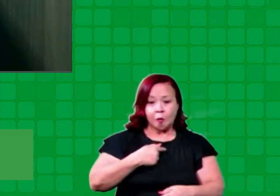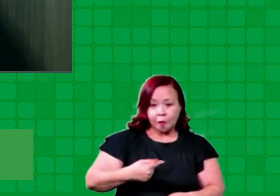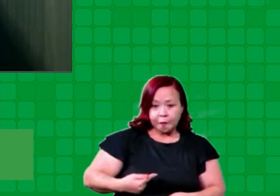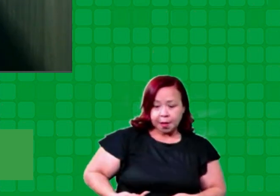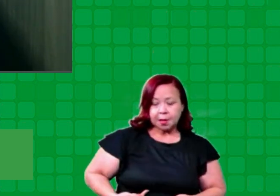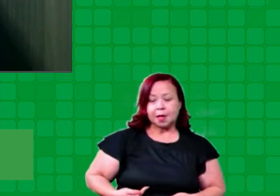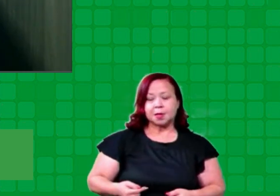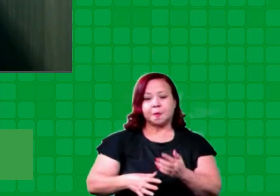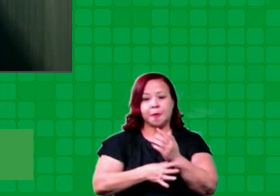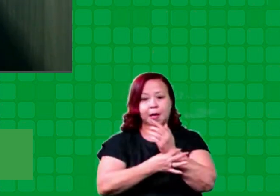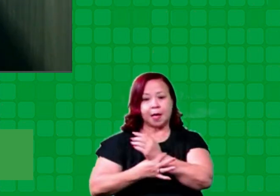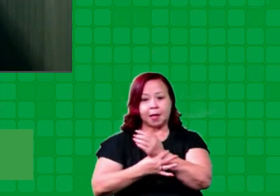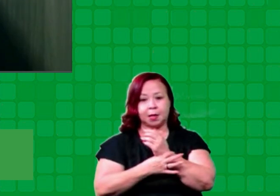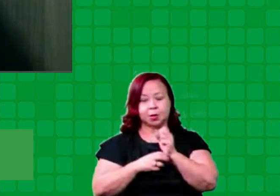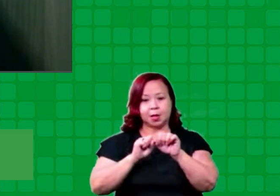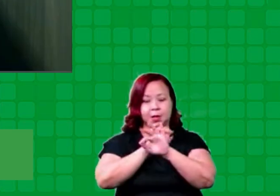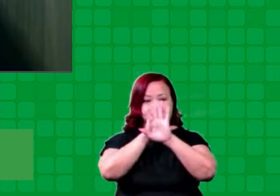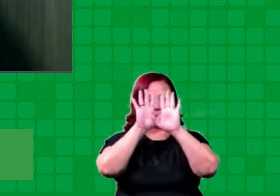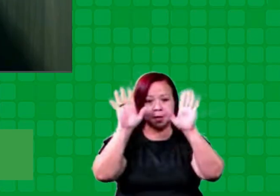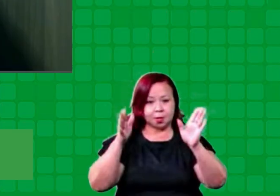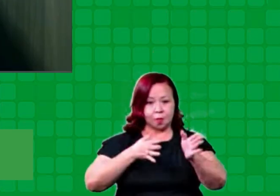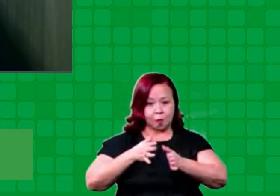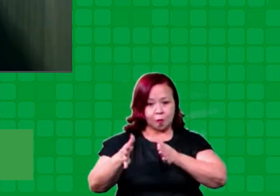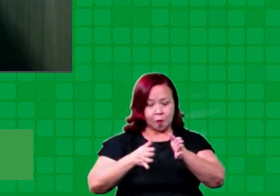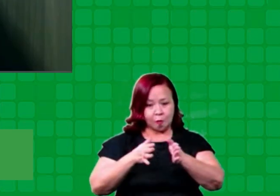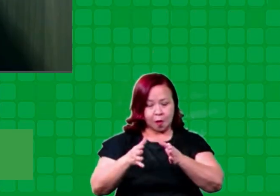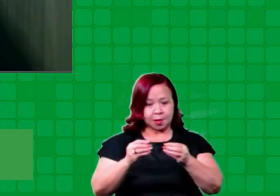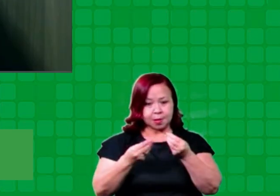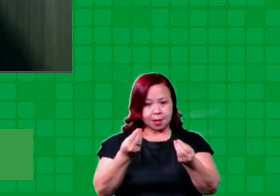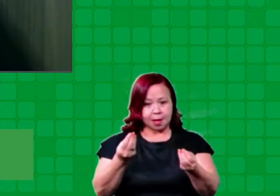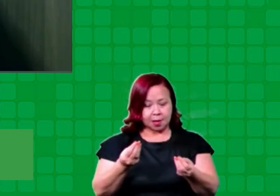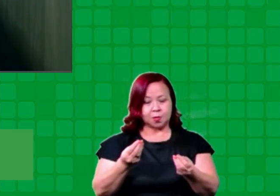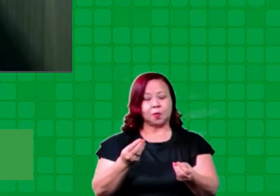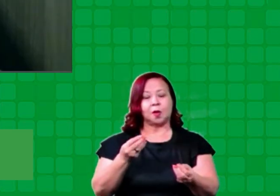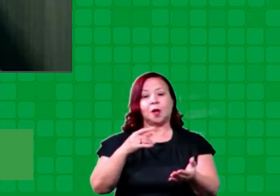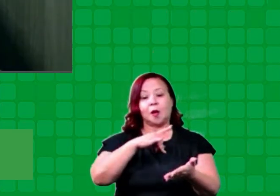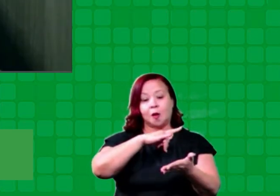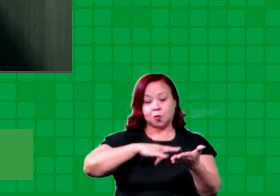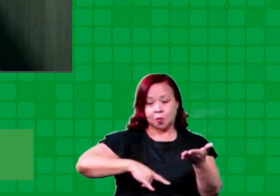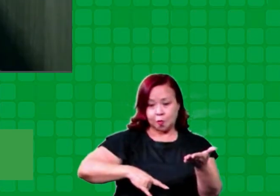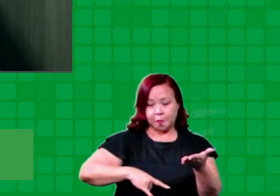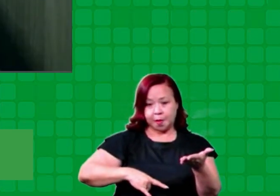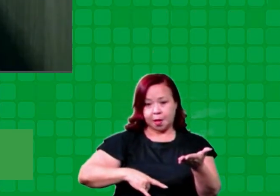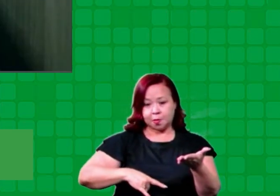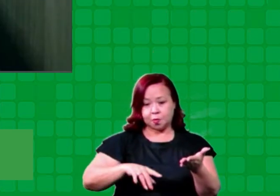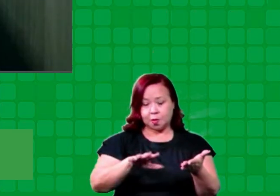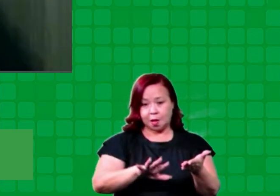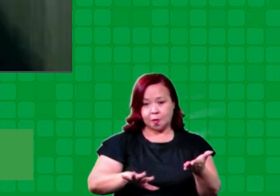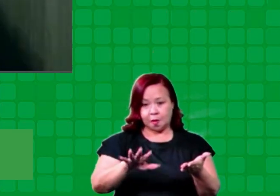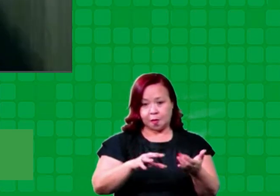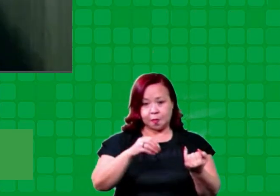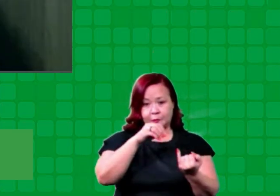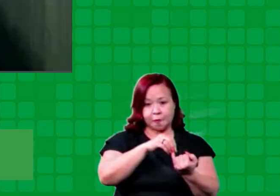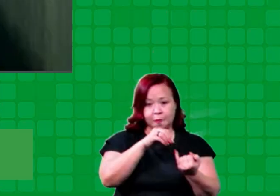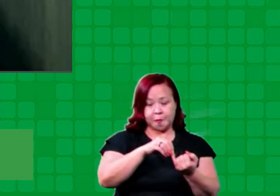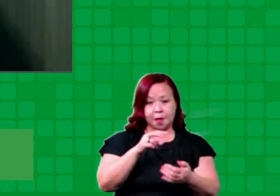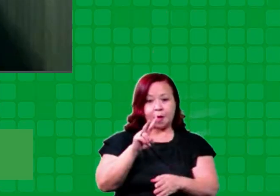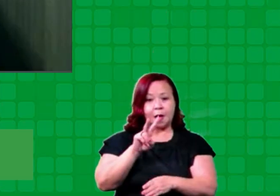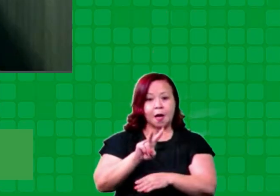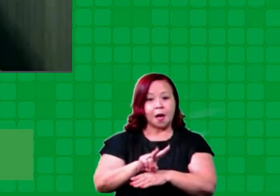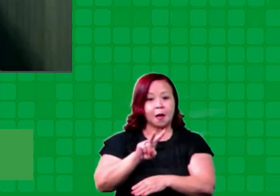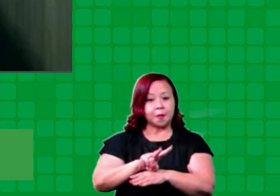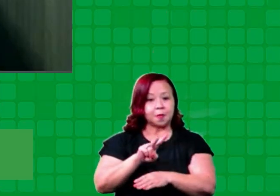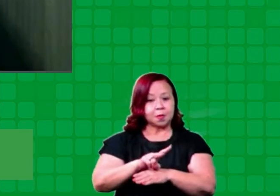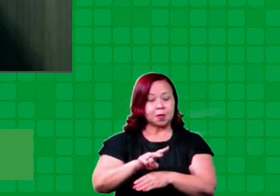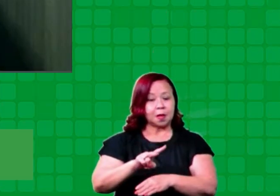o acesso aos documentos técnicos científicos produzidos no âmbito do IFB, a preservação e valorização da memória